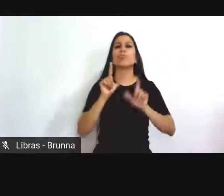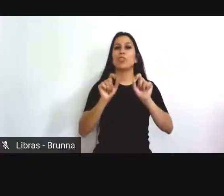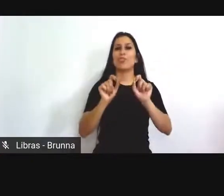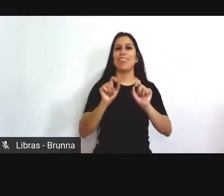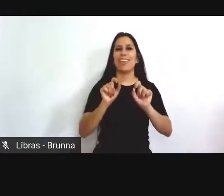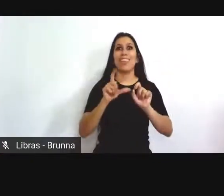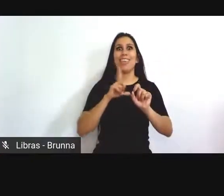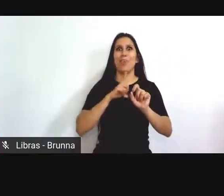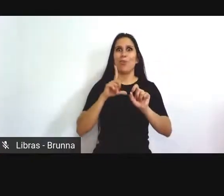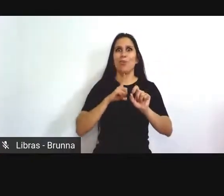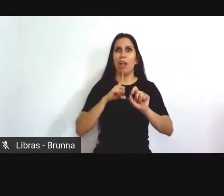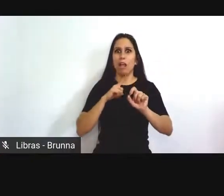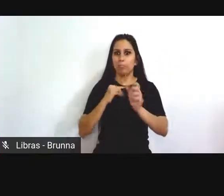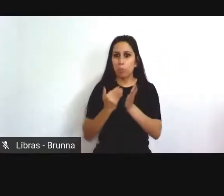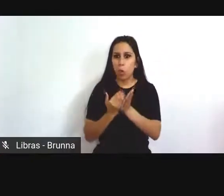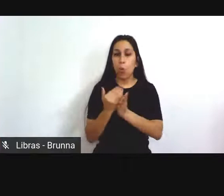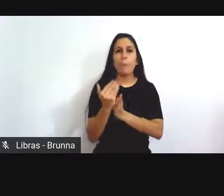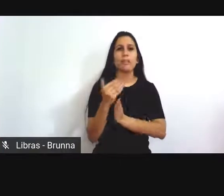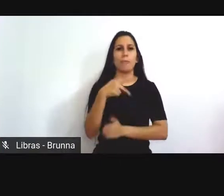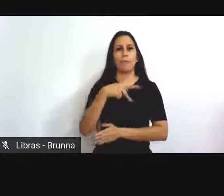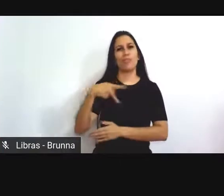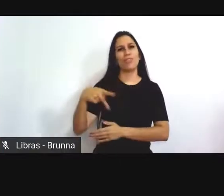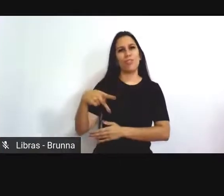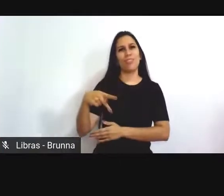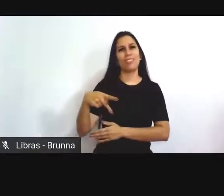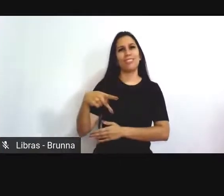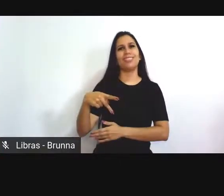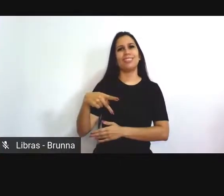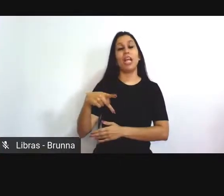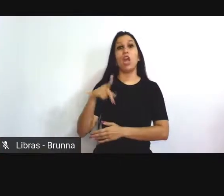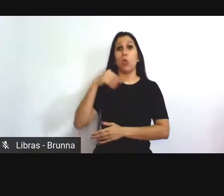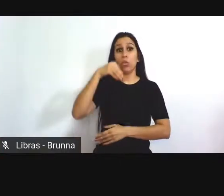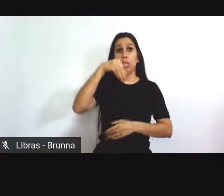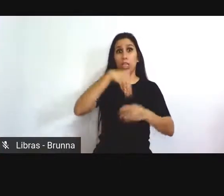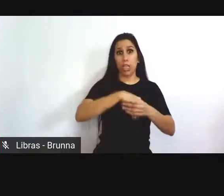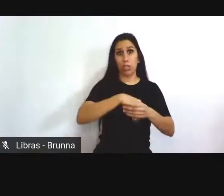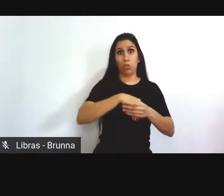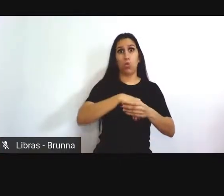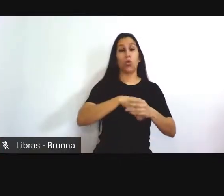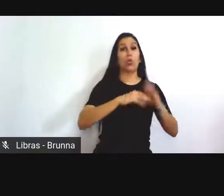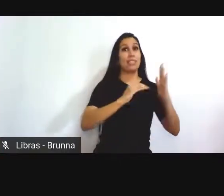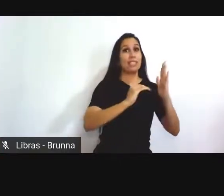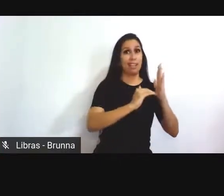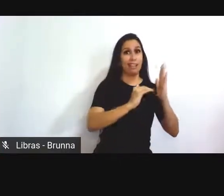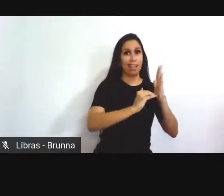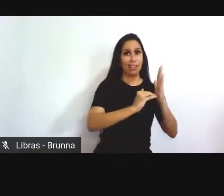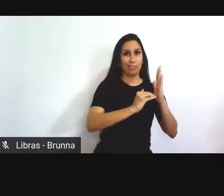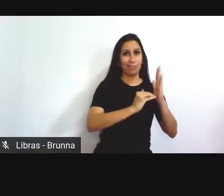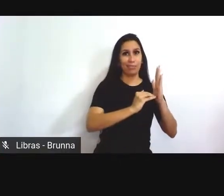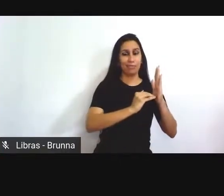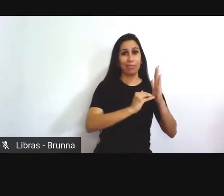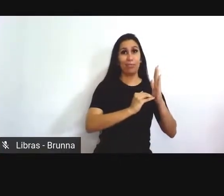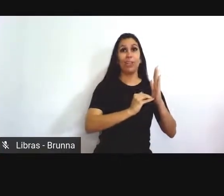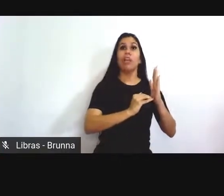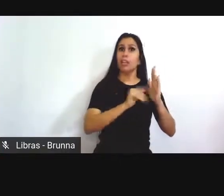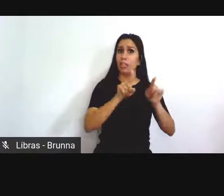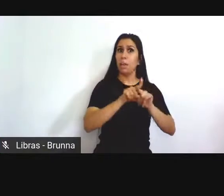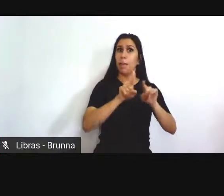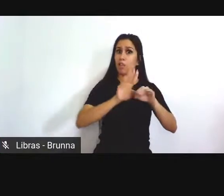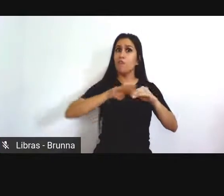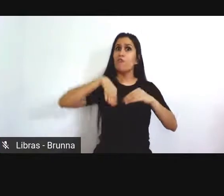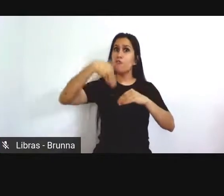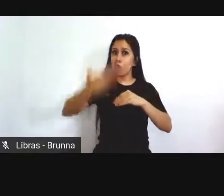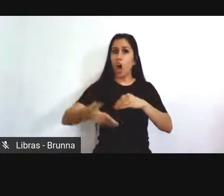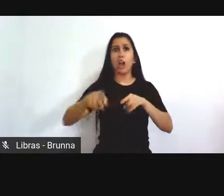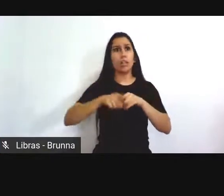Eu dava aula dentro do Senado, fora do Senado, e aí esse impacto é total. Para quem está